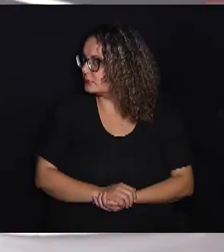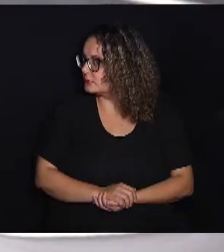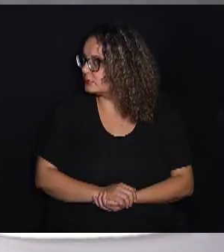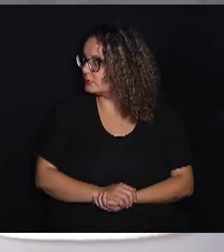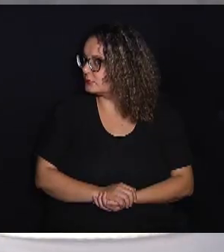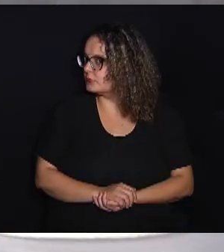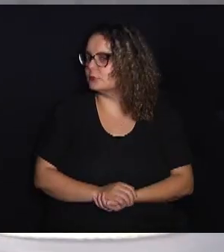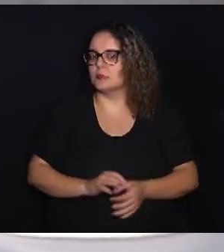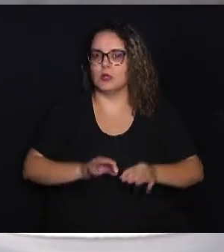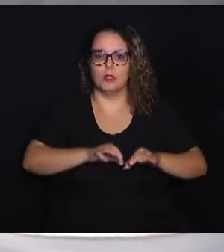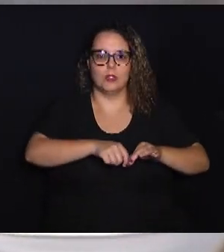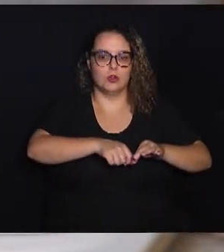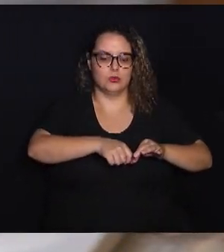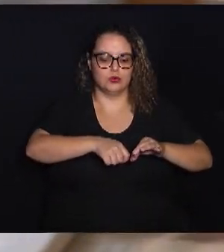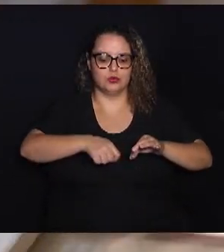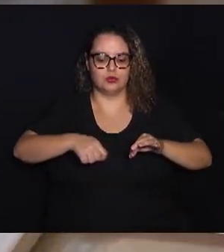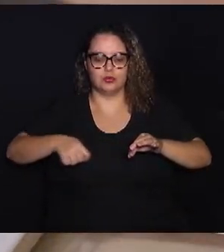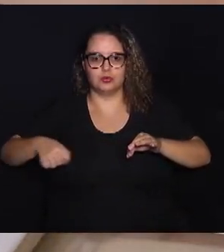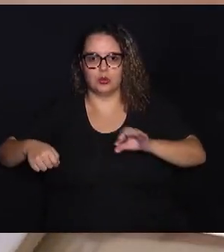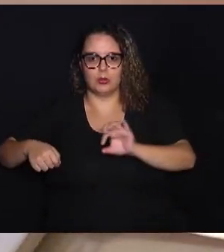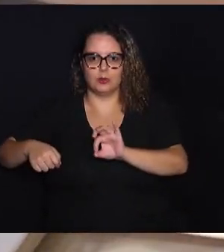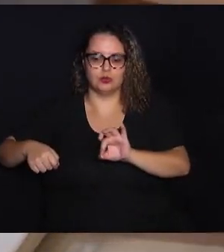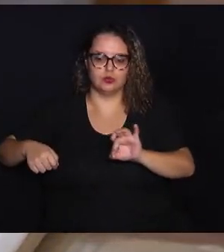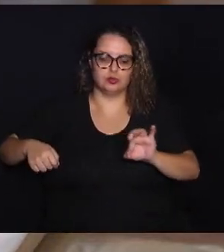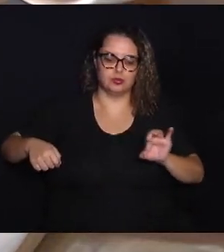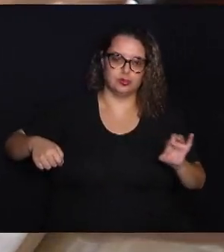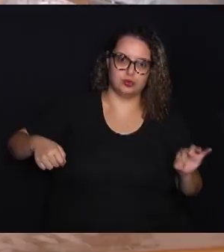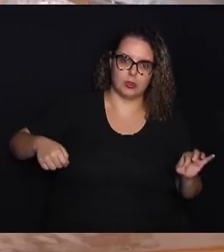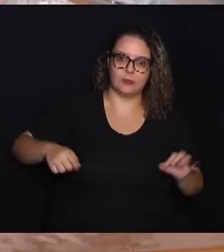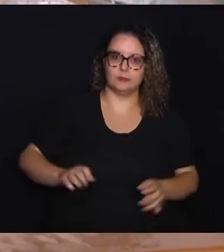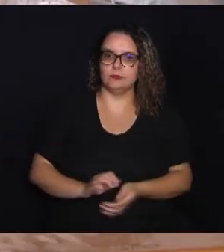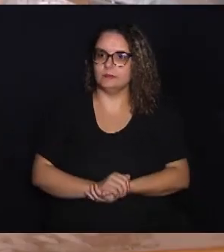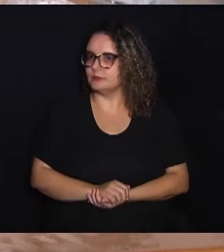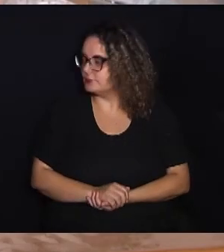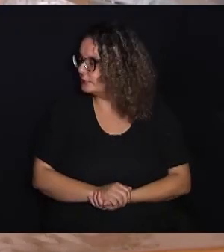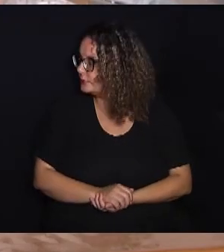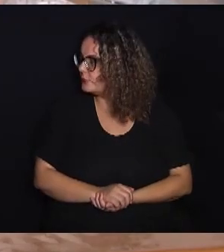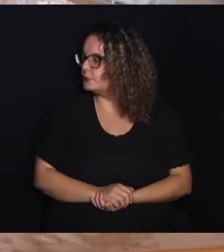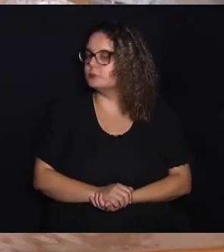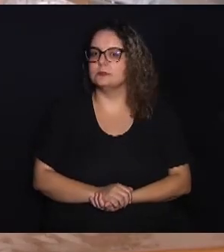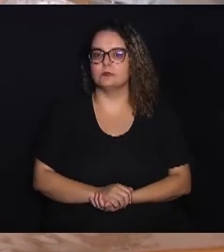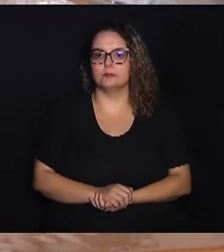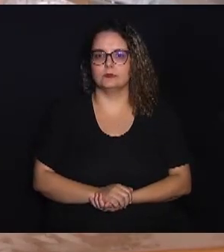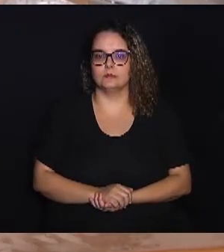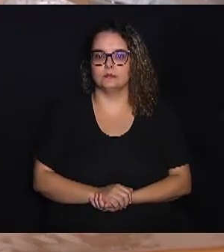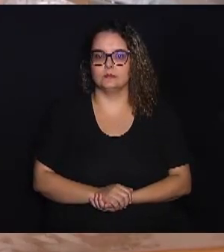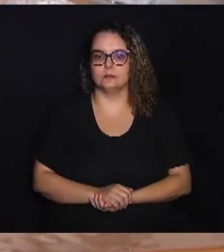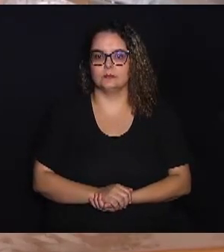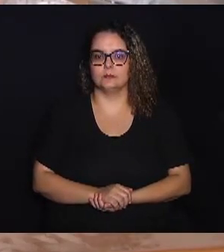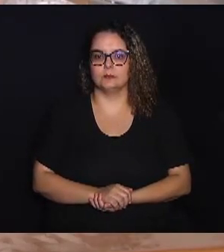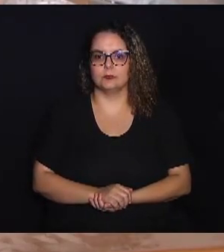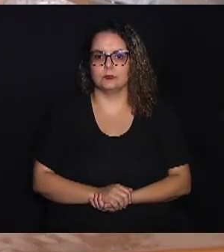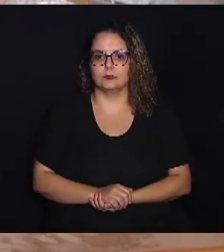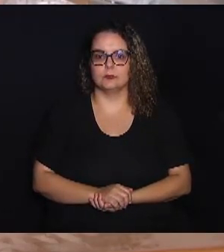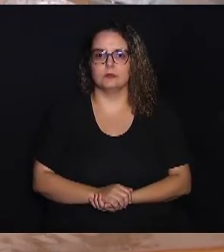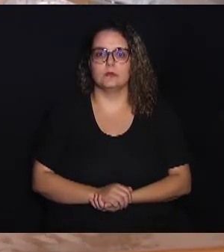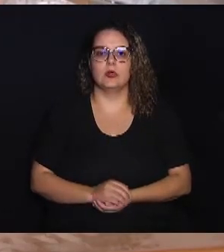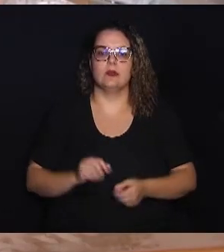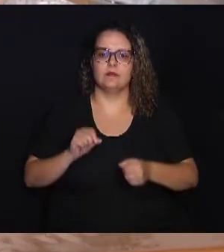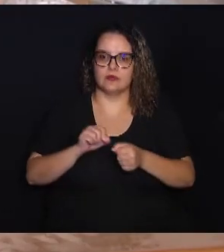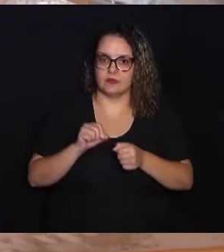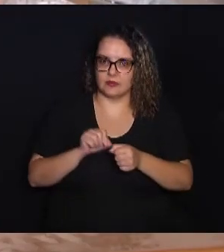porque ele fica abrindo um pouquinho, só para facilitar a gente passar as peças. Então eu